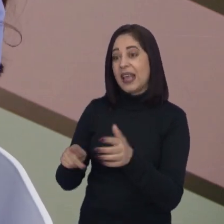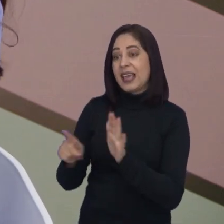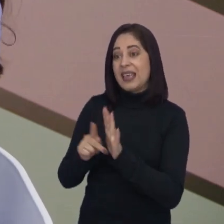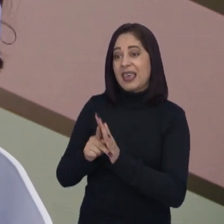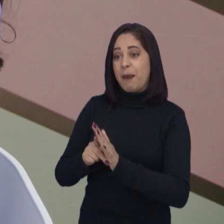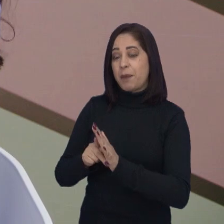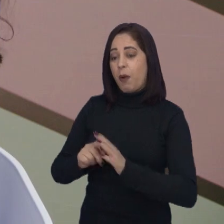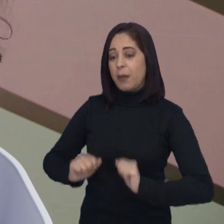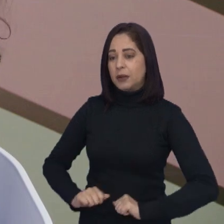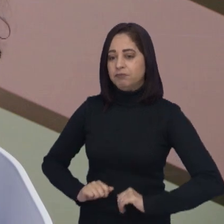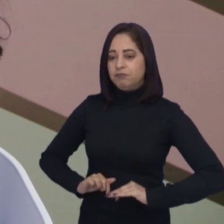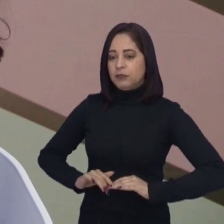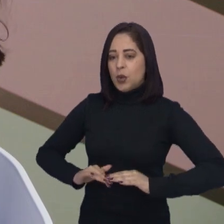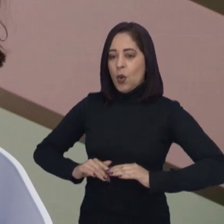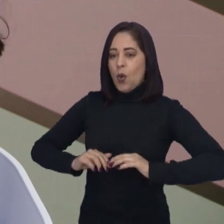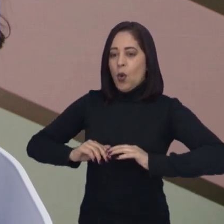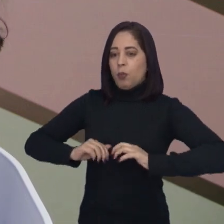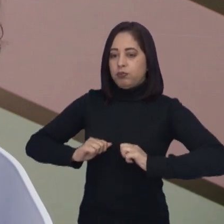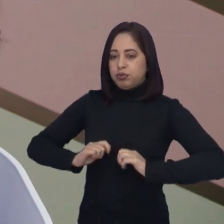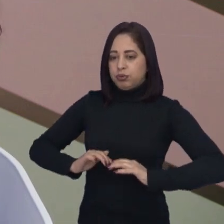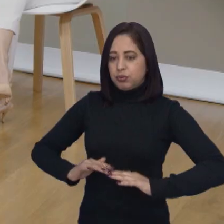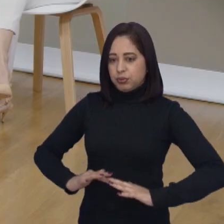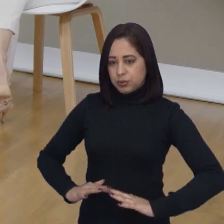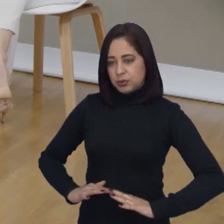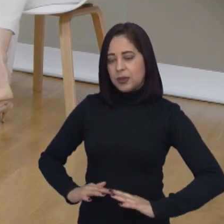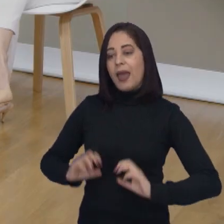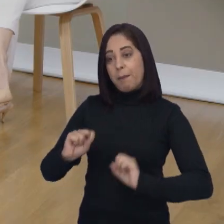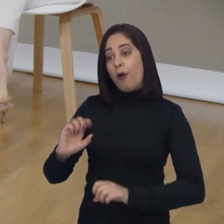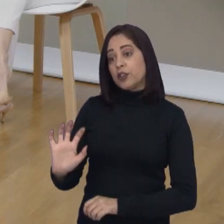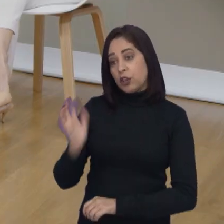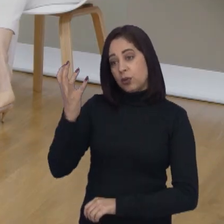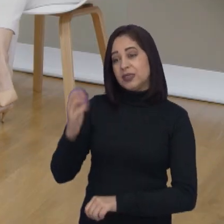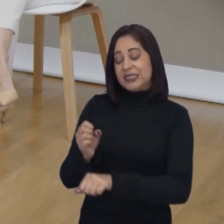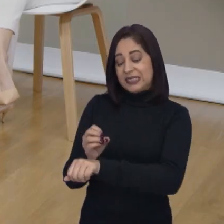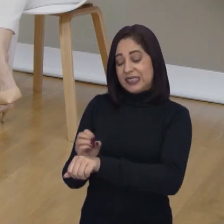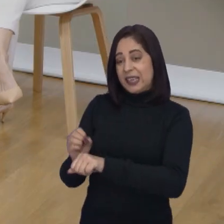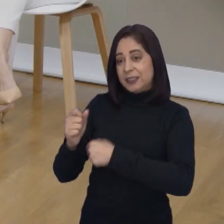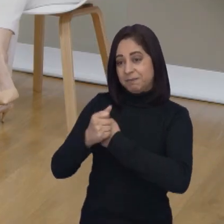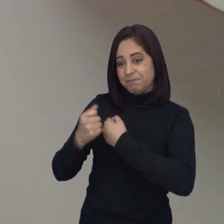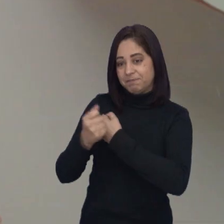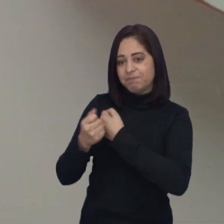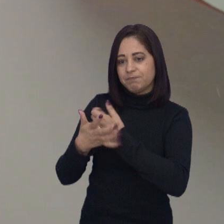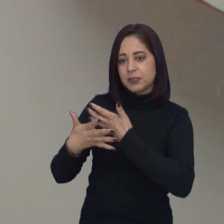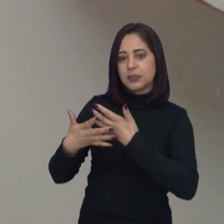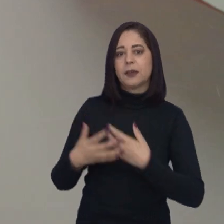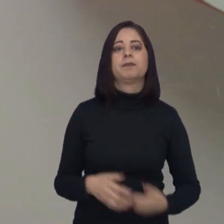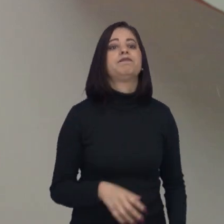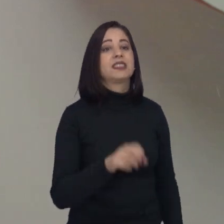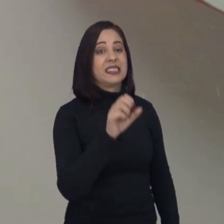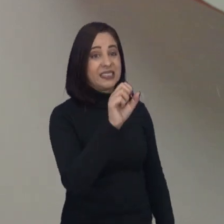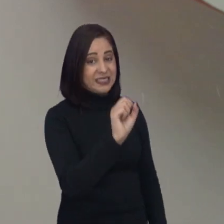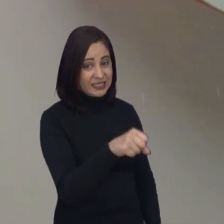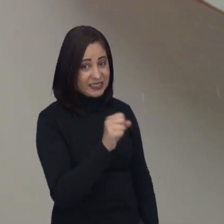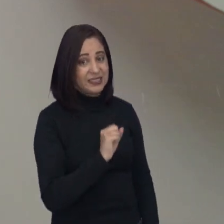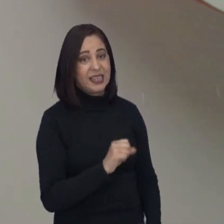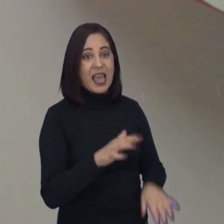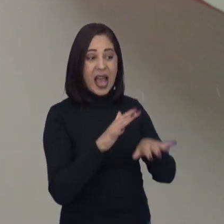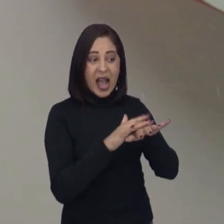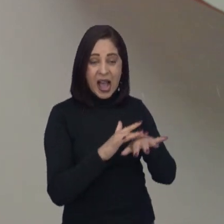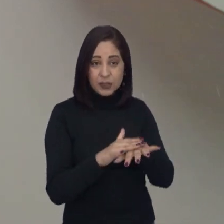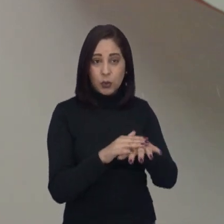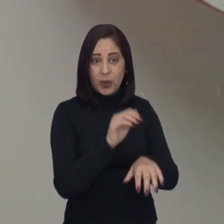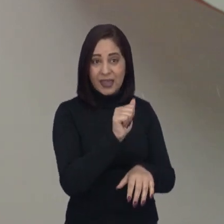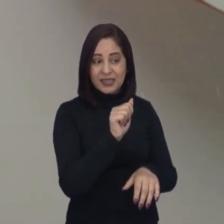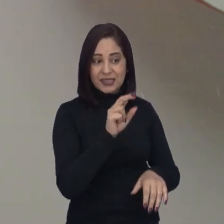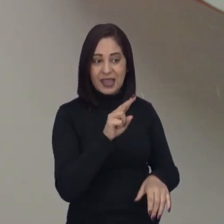que também podem ser acometidas com vitiligo. Entendi, doutora. E quando a gente fala autoimune, ele também não tem cura. É